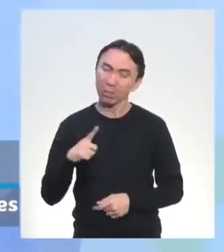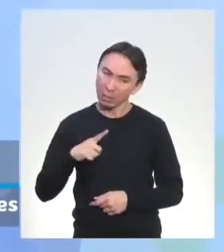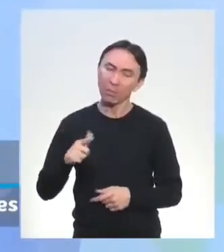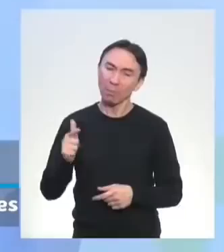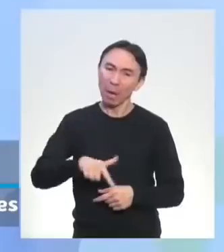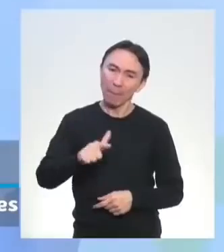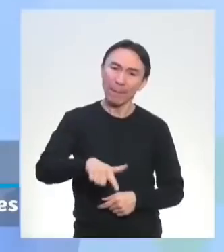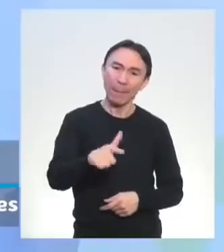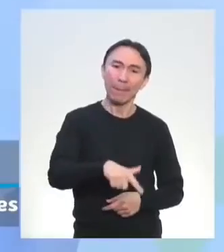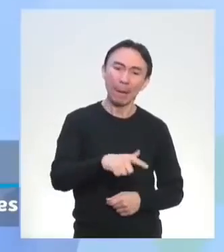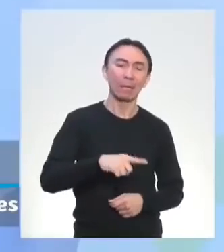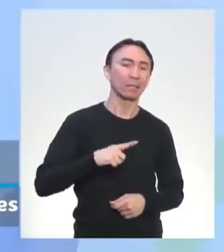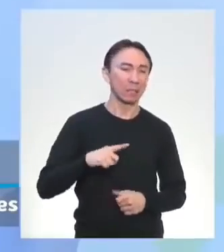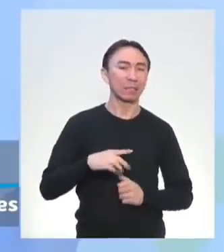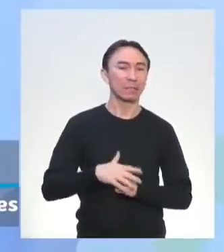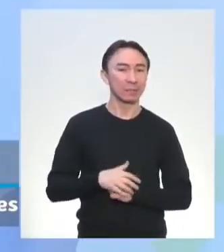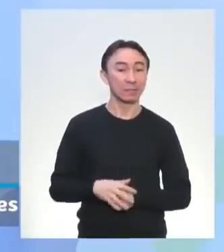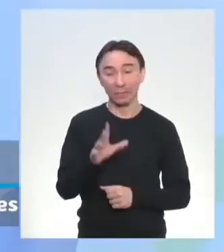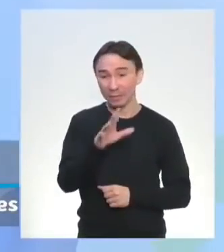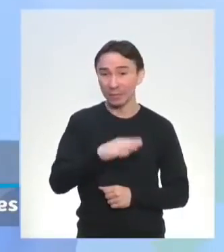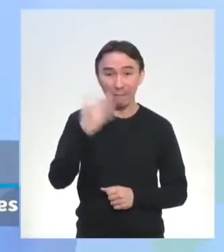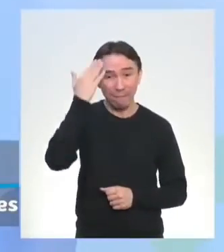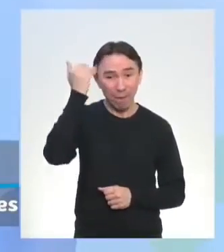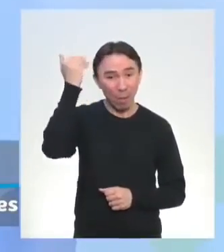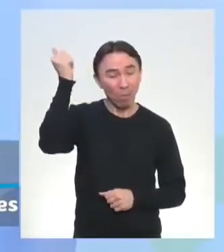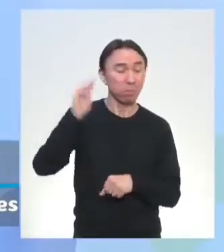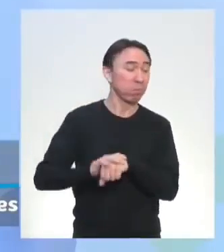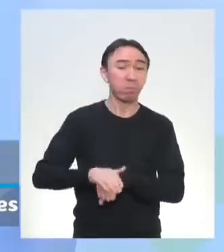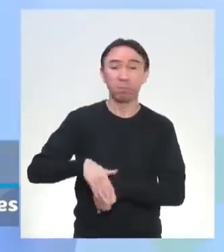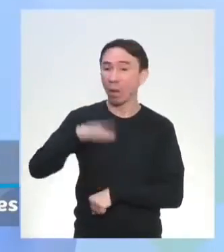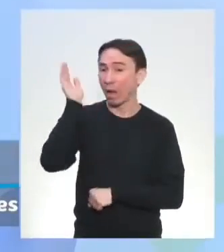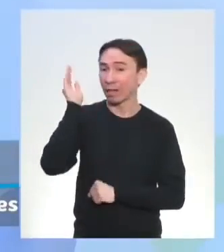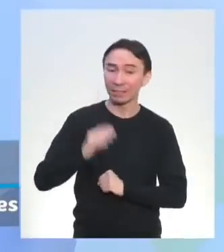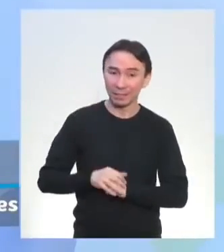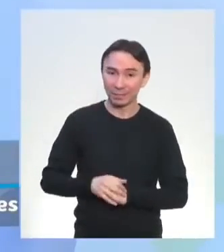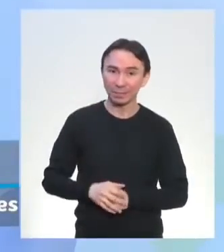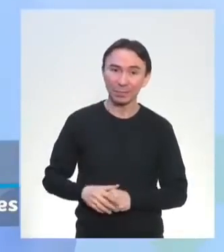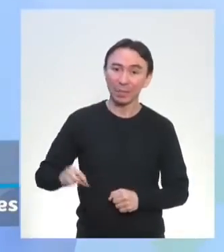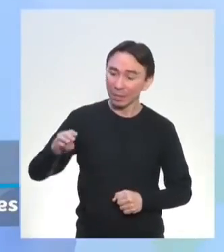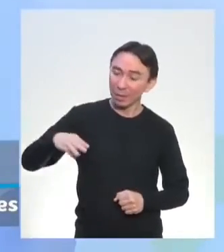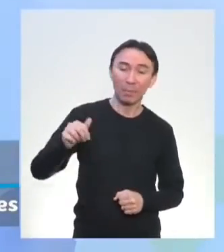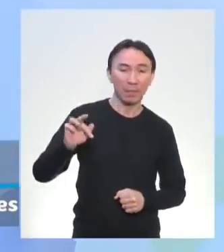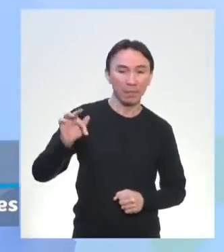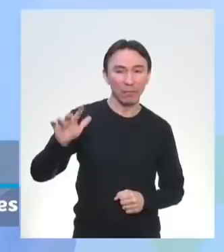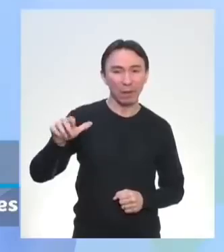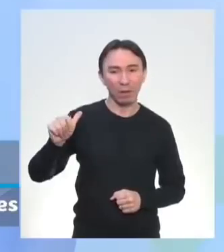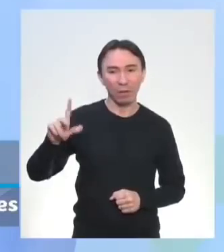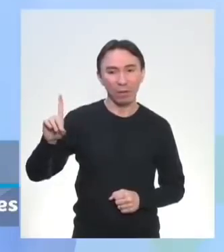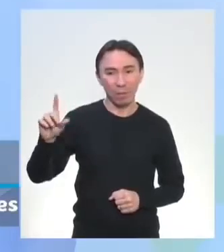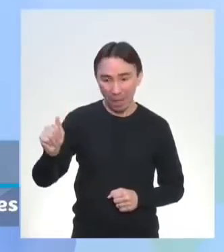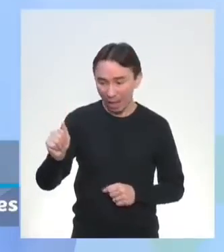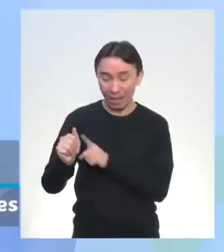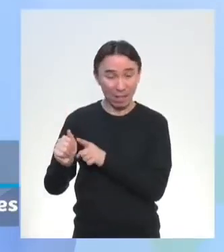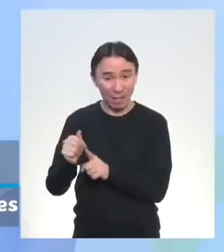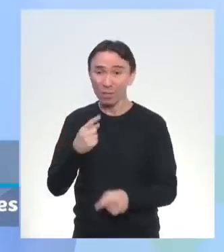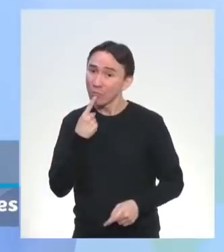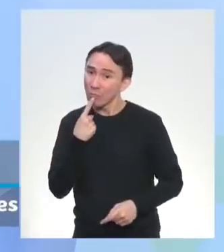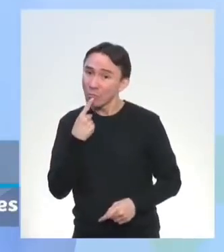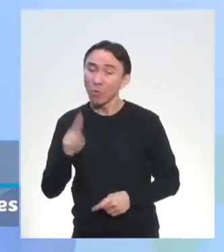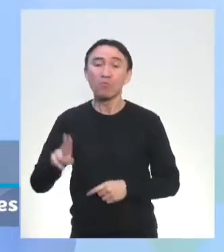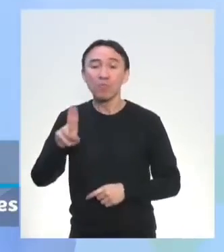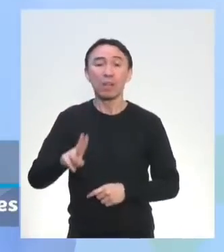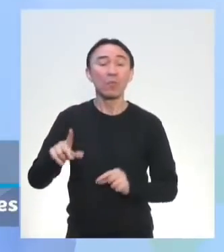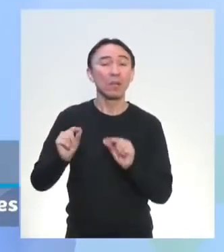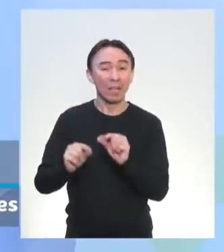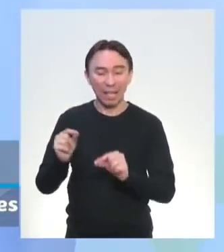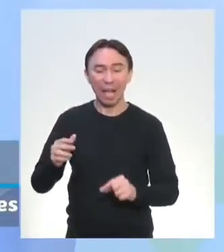que chama atenção, é a marca, né? É a marca que tanto ele usa essa personagem como algo típico dele, né? Uma característica dele, ele coloca a